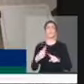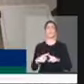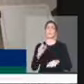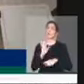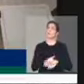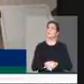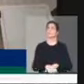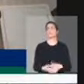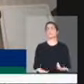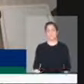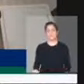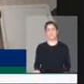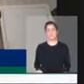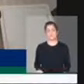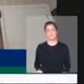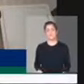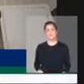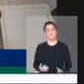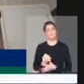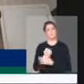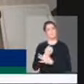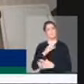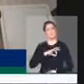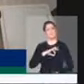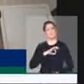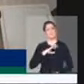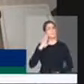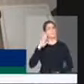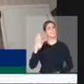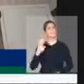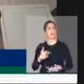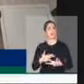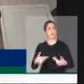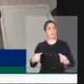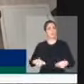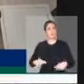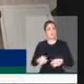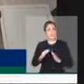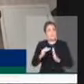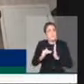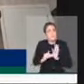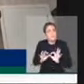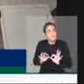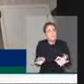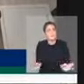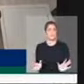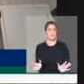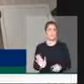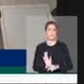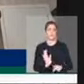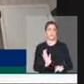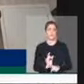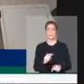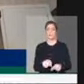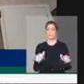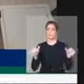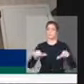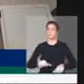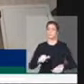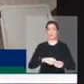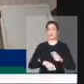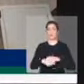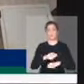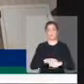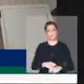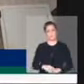renda principalmente o estado necessário para proteger as famílias que vão ficar dilacerados é coluna também após